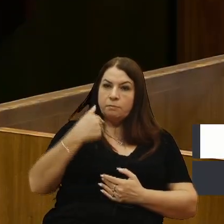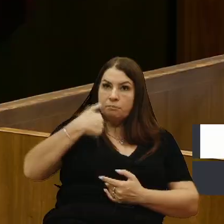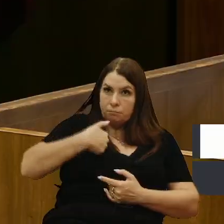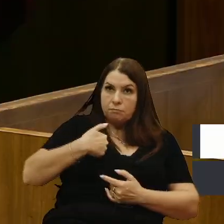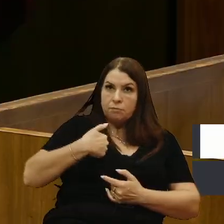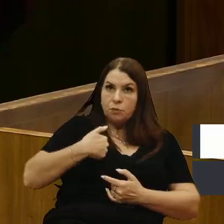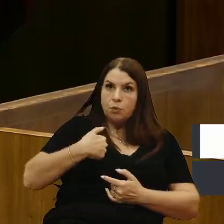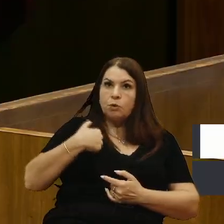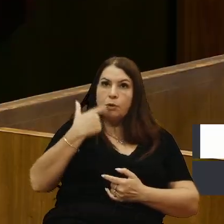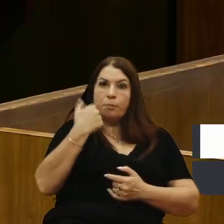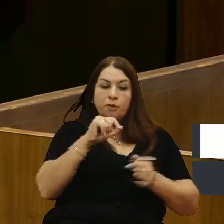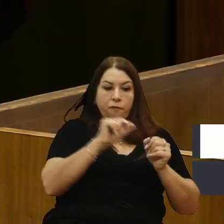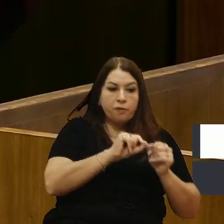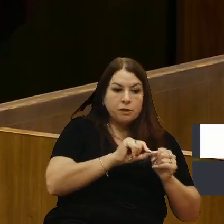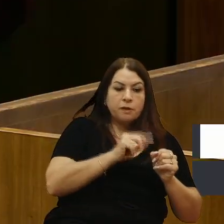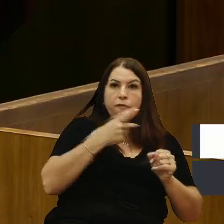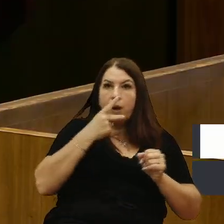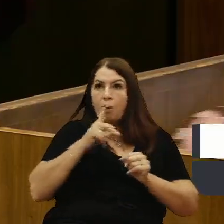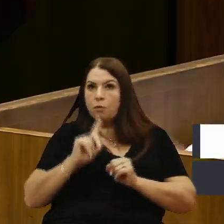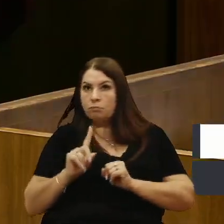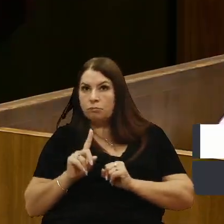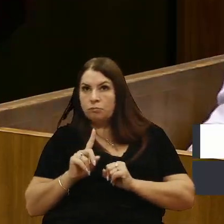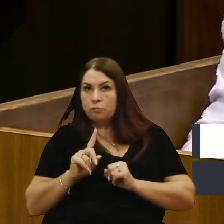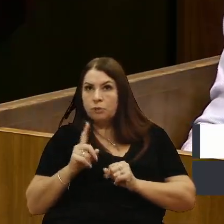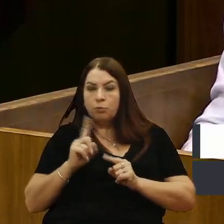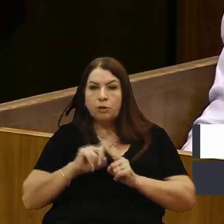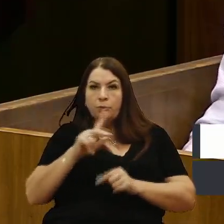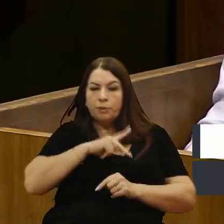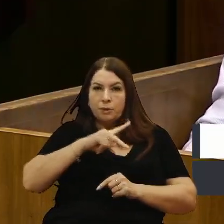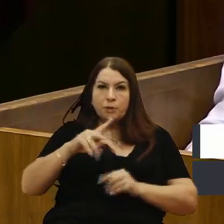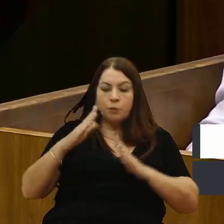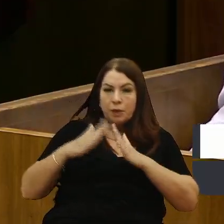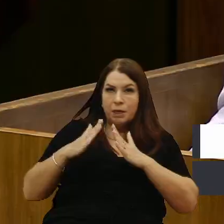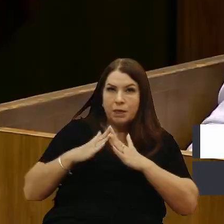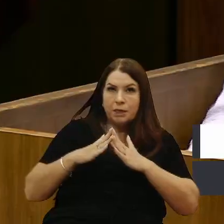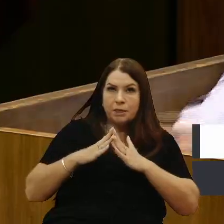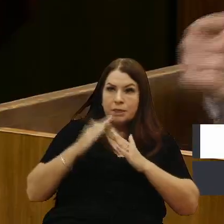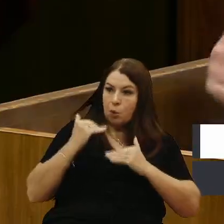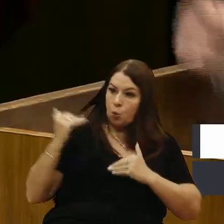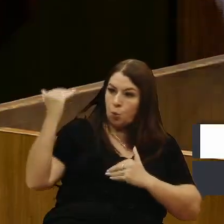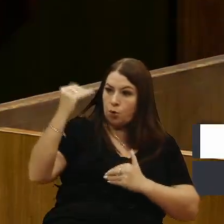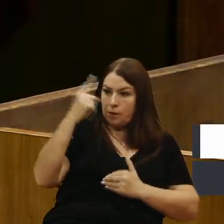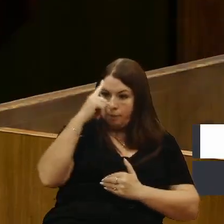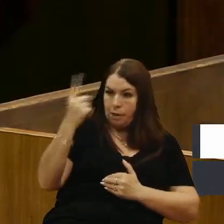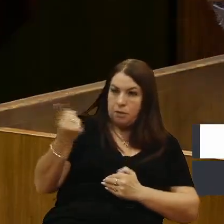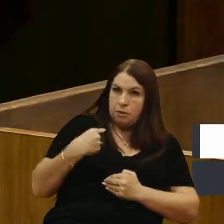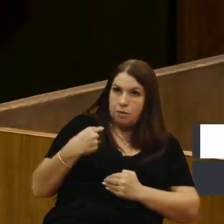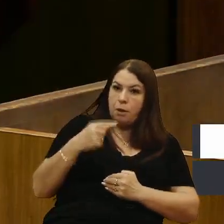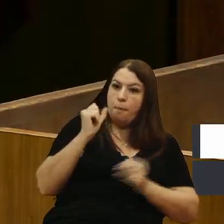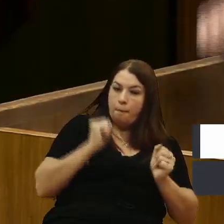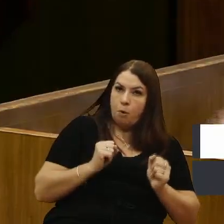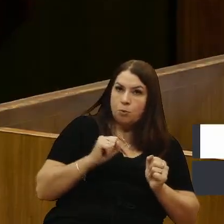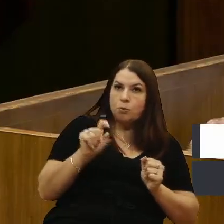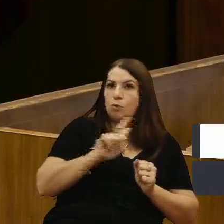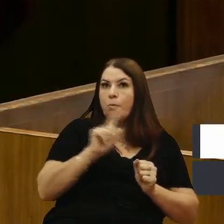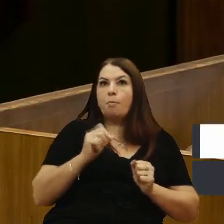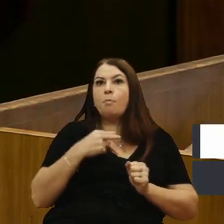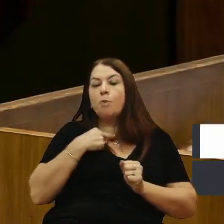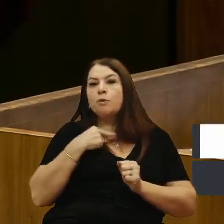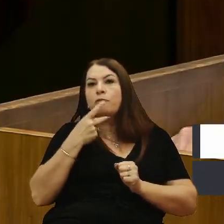mim o que eu devo ou não devo falar. Porque nem o presidente da casa tem autoridade de dizer para mim se eu posso ou se eu não posso